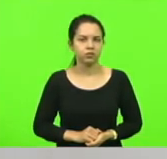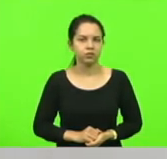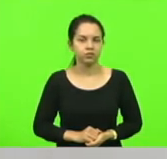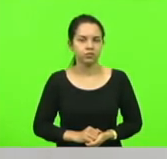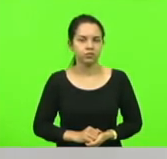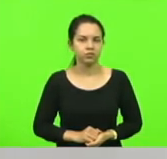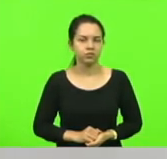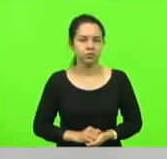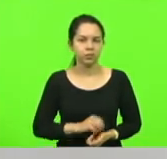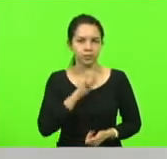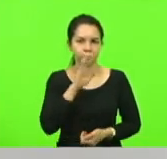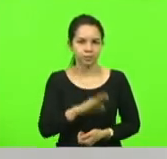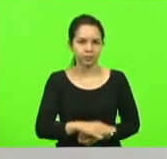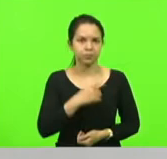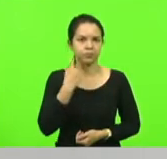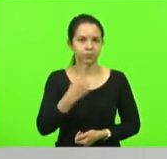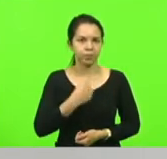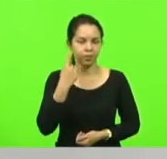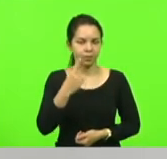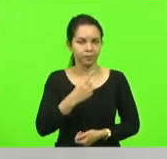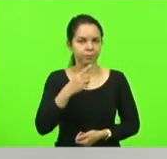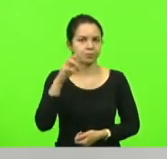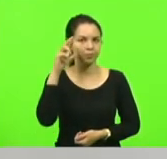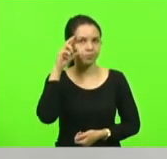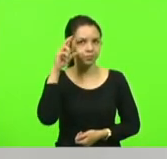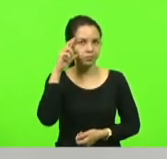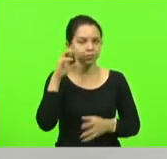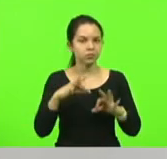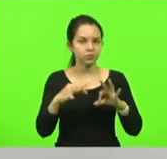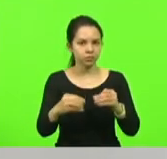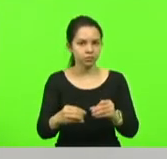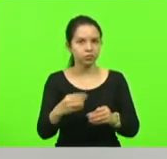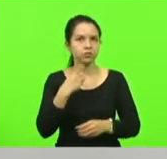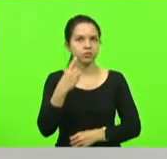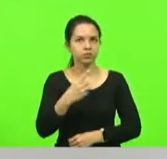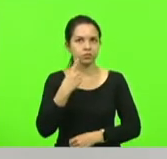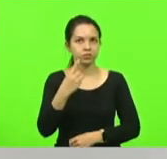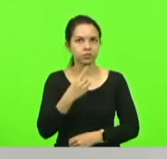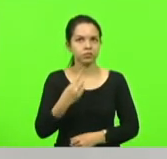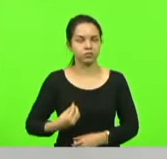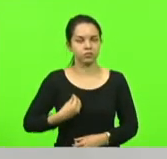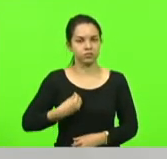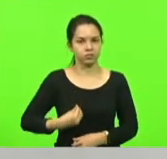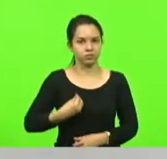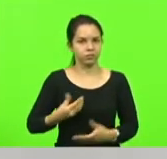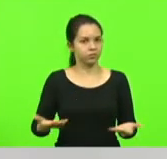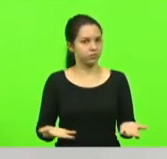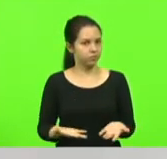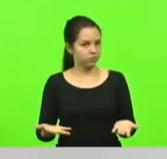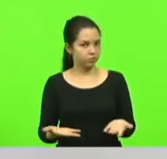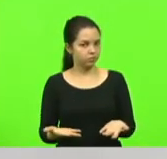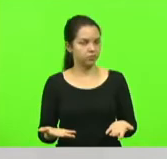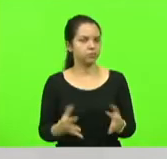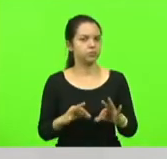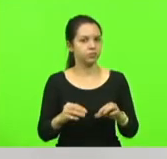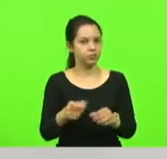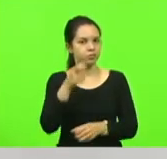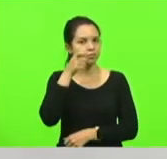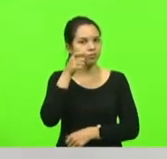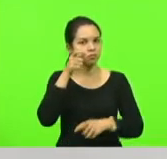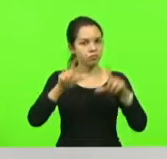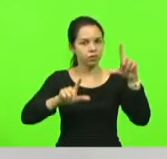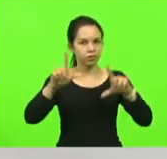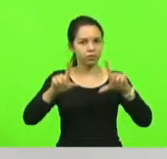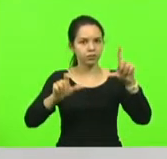Boa tarde, deputado Alba, a todos os deputados que aqui se encontram, todos que nos acompanham pela TV